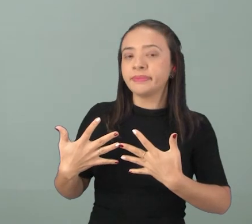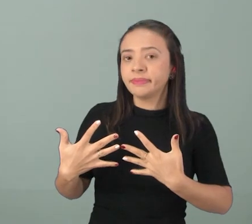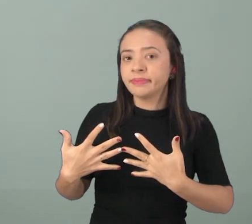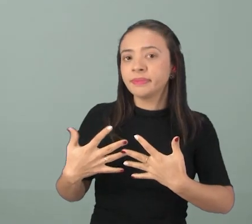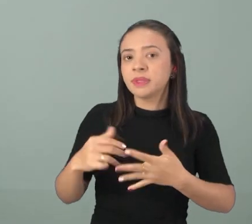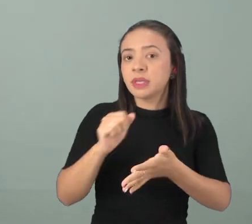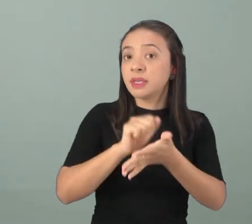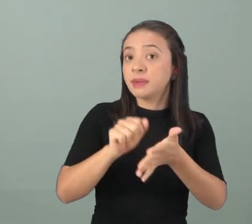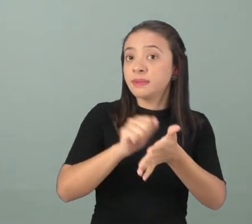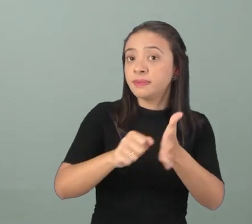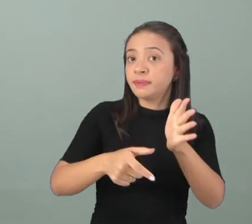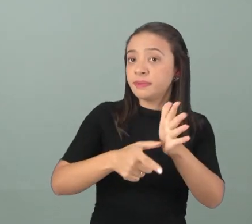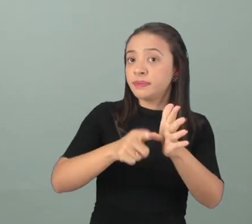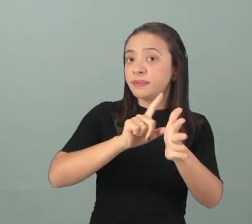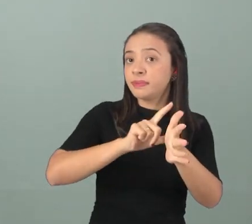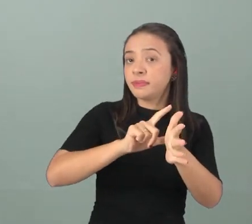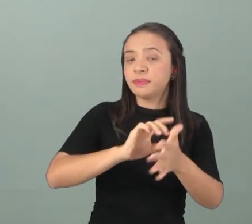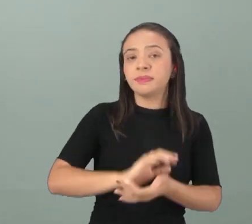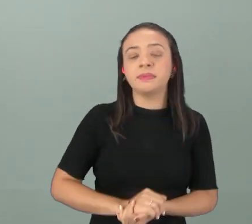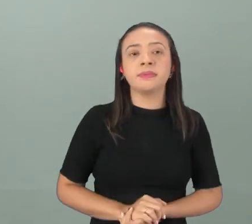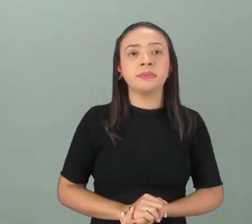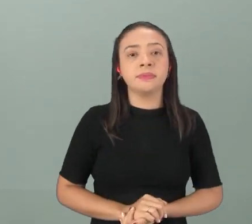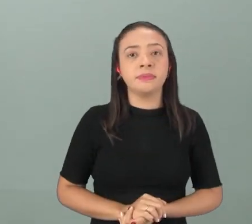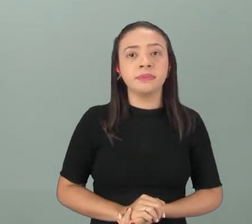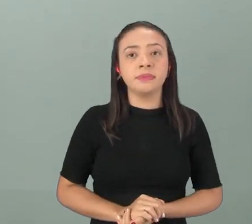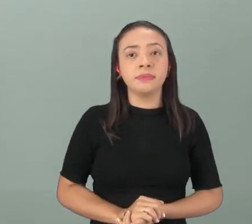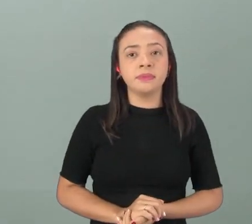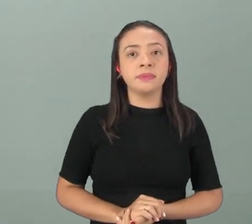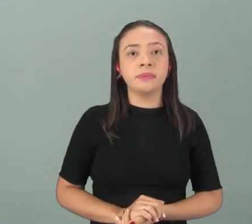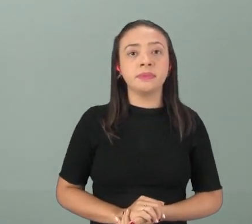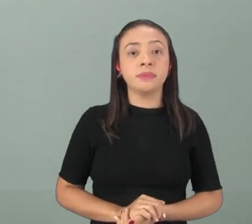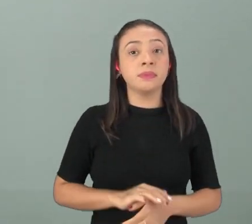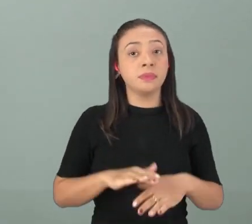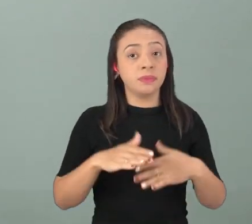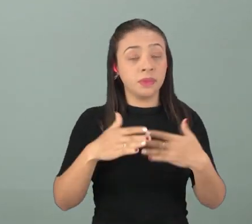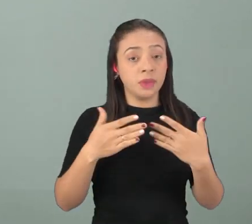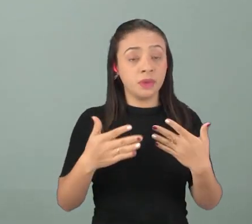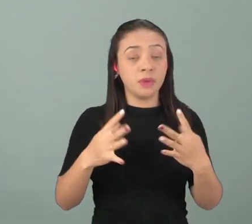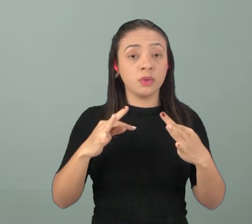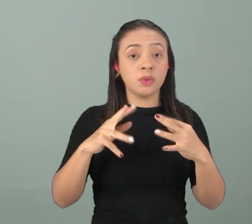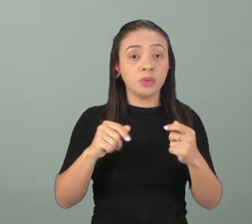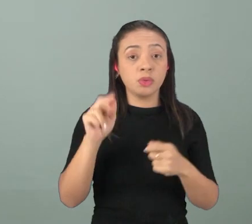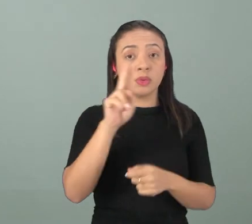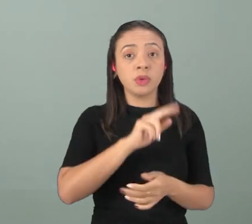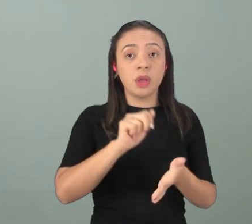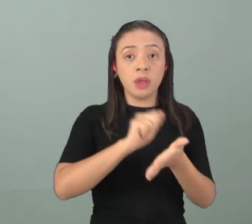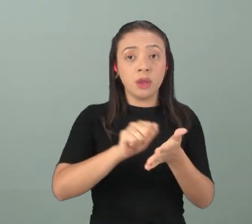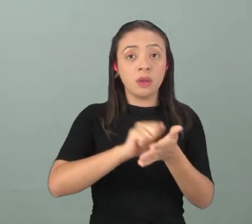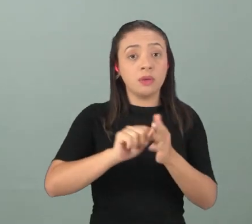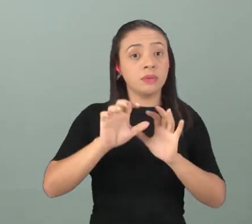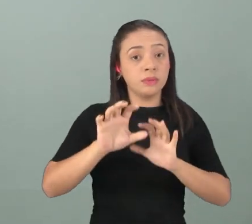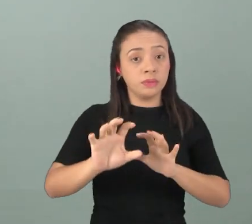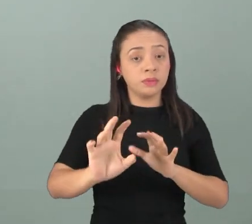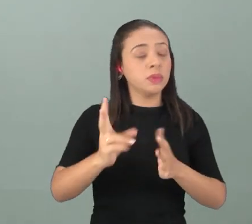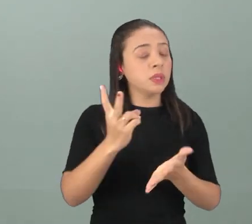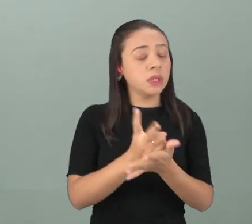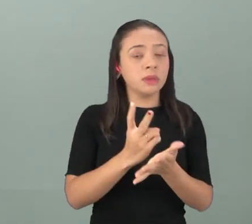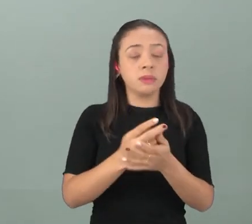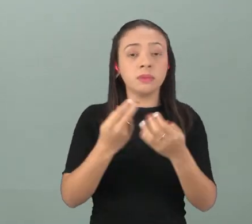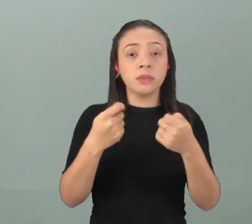né, escreveu anteriormente. Então, esses sinais, eles são abordados dessa forma na nossa escrita. E elas precisam estar presentes, às vezes, na